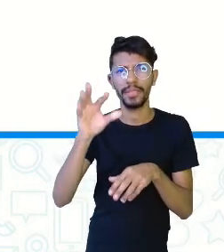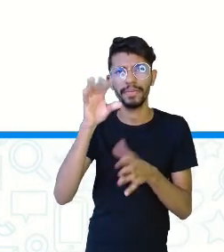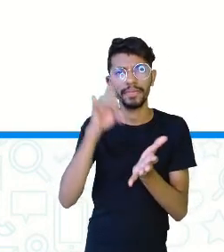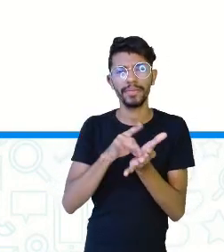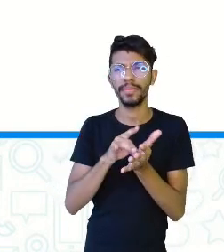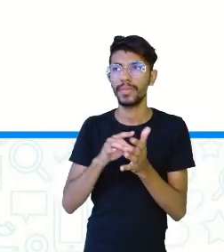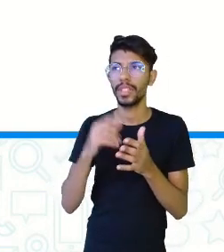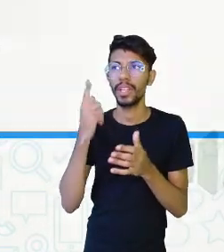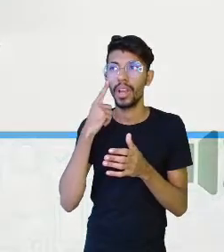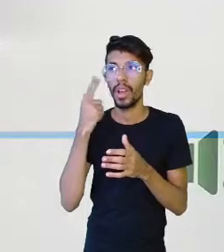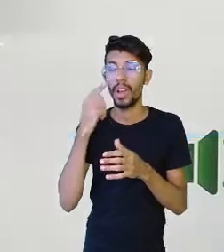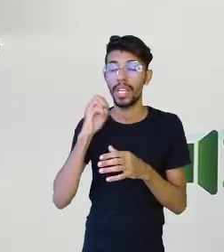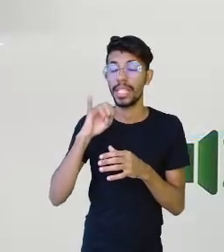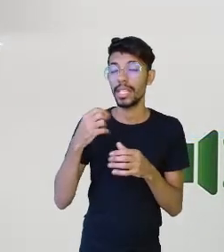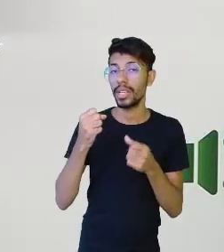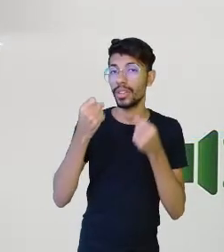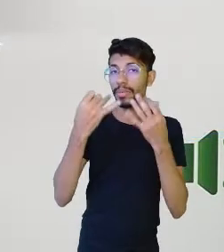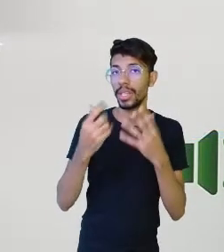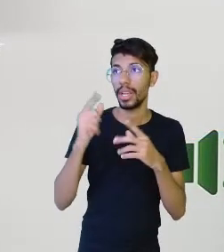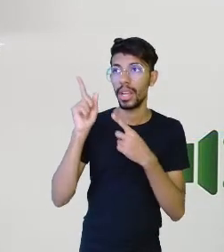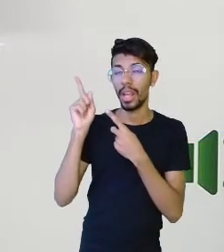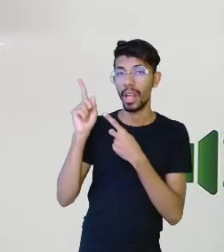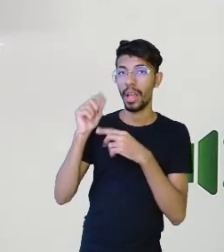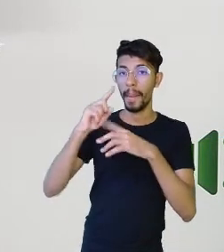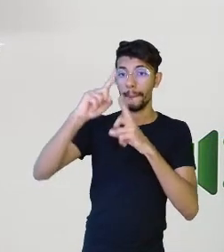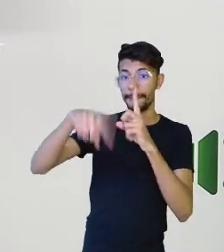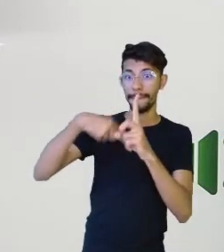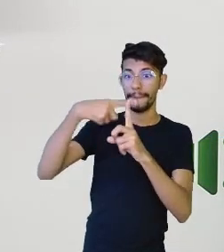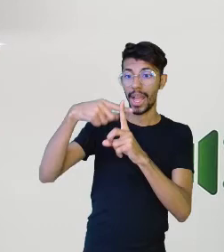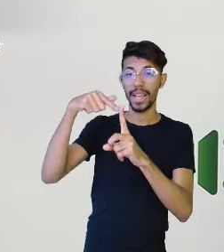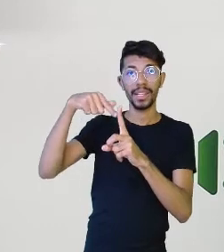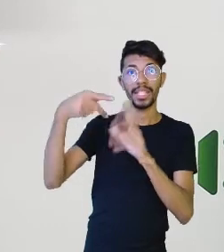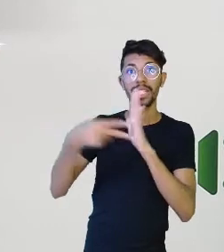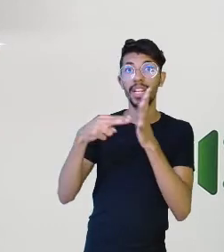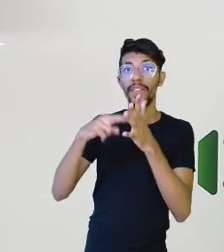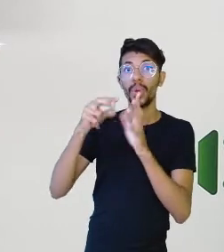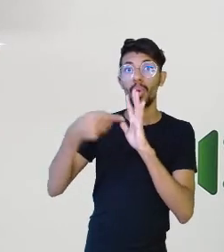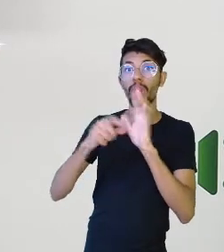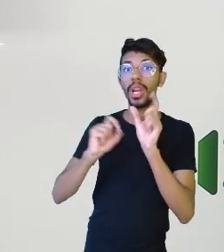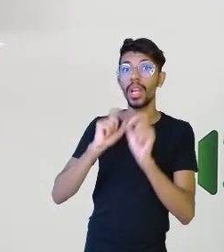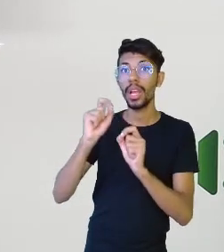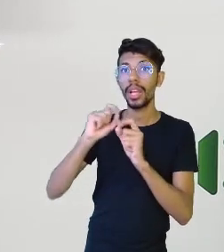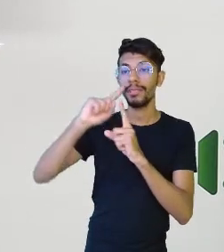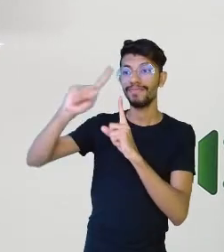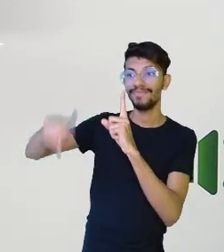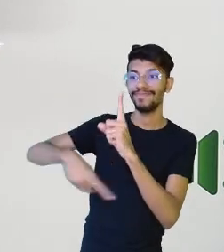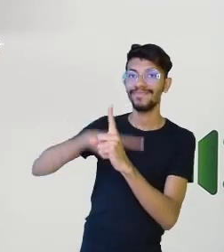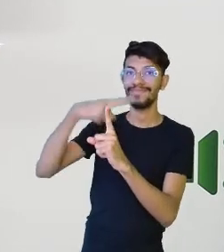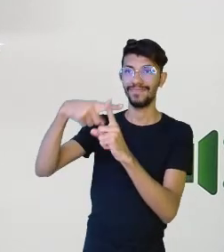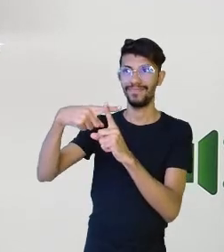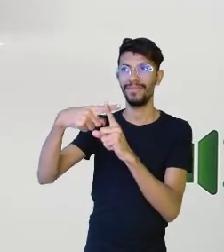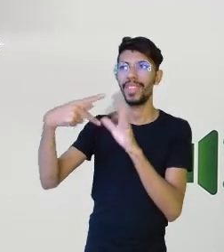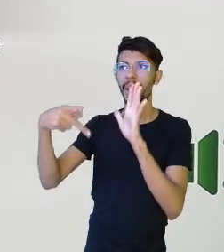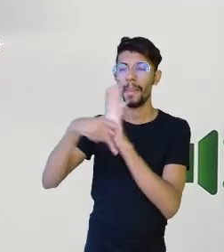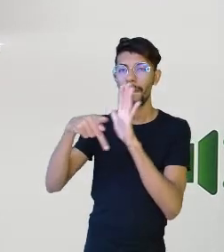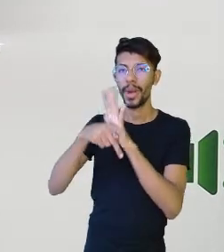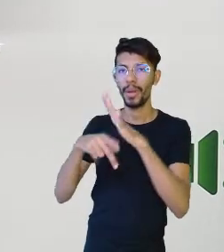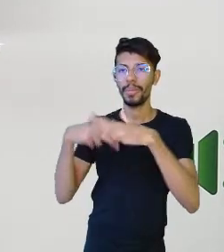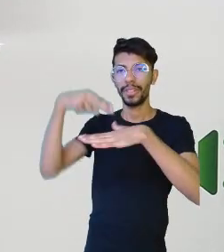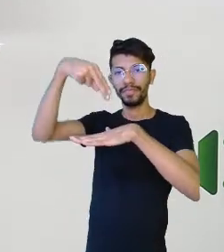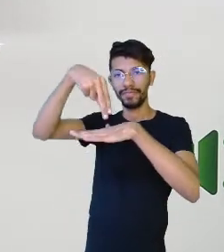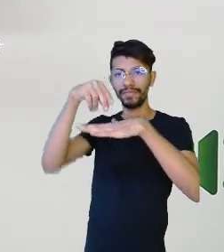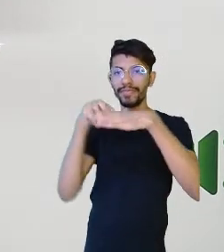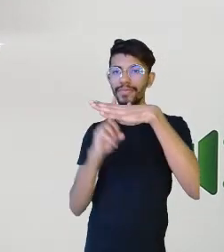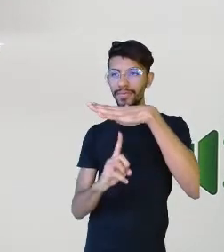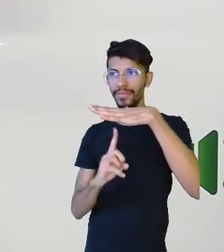percorreu mais, então a gente vai adicionar a fração que a gente já tinha encontrado primeiro. E aqui eu já tenho